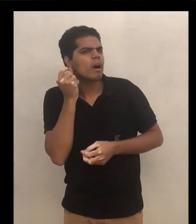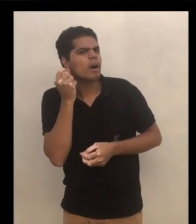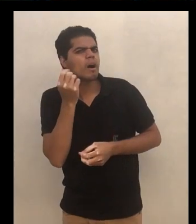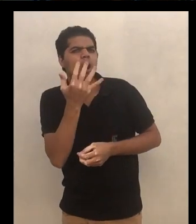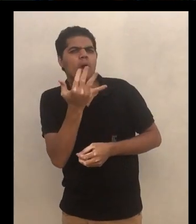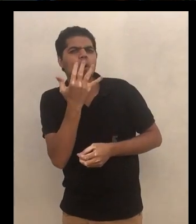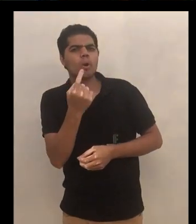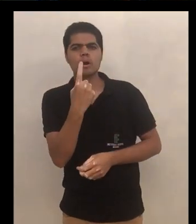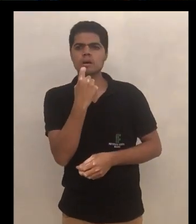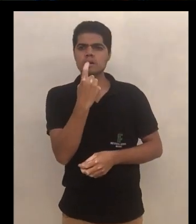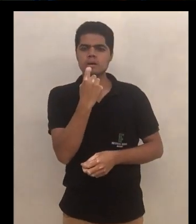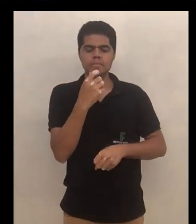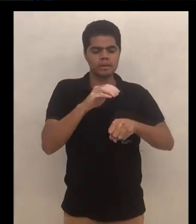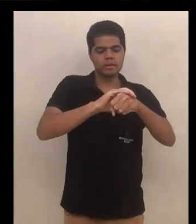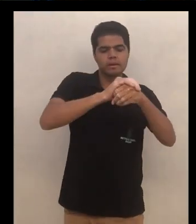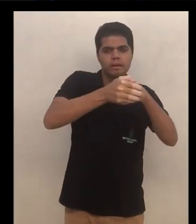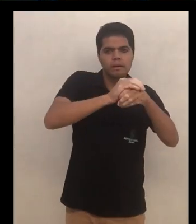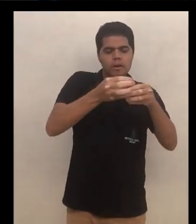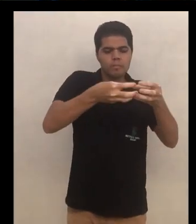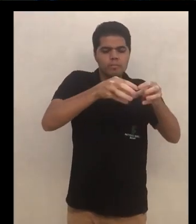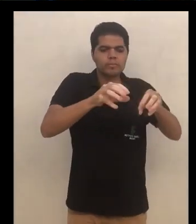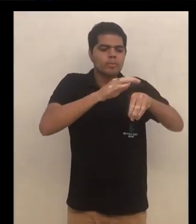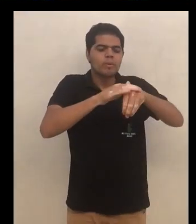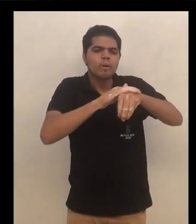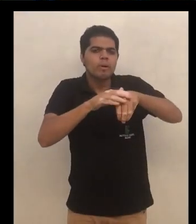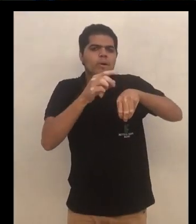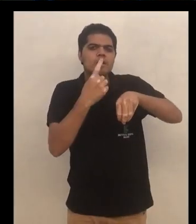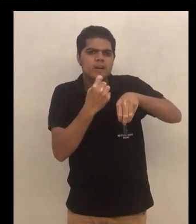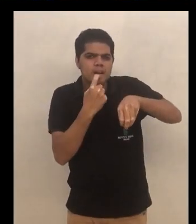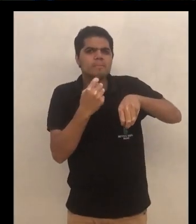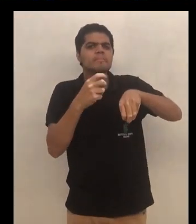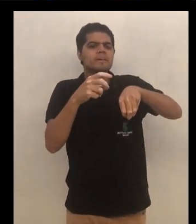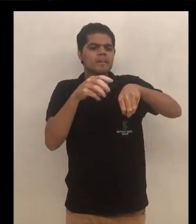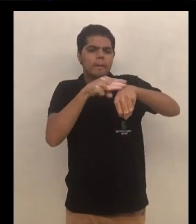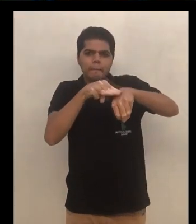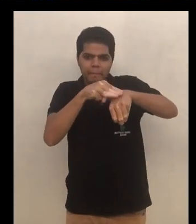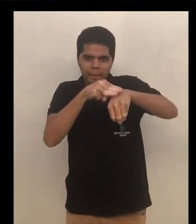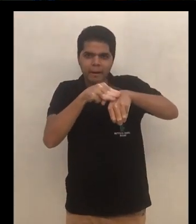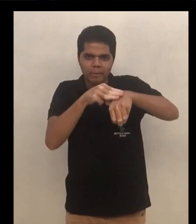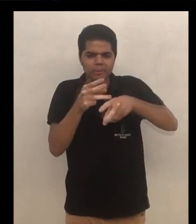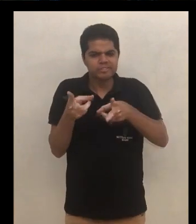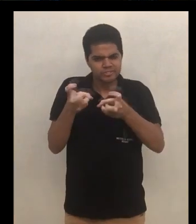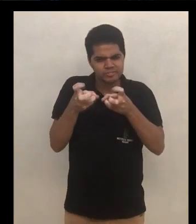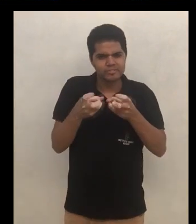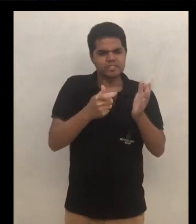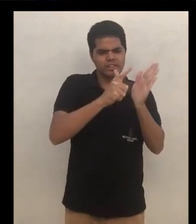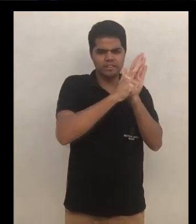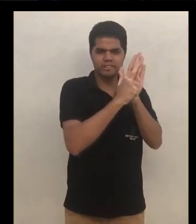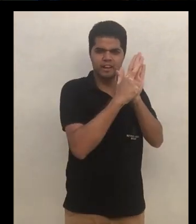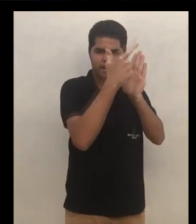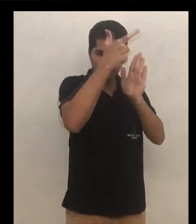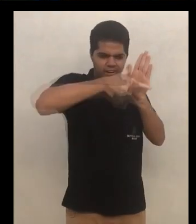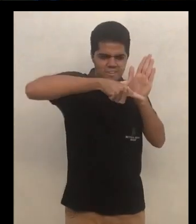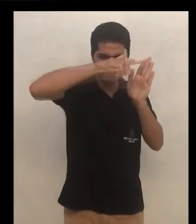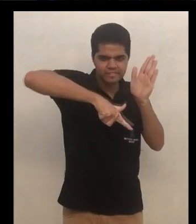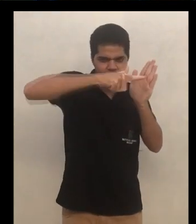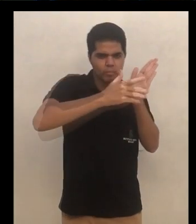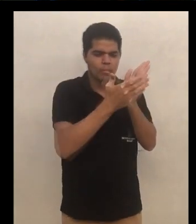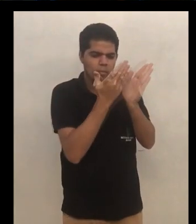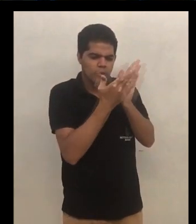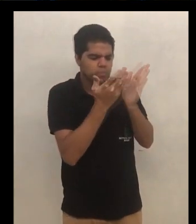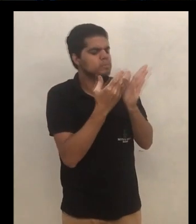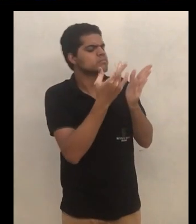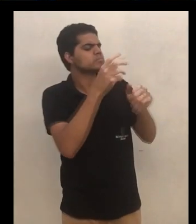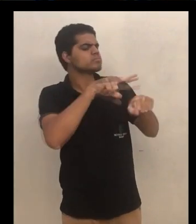percebe o brinco vermelho, ovos de casca marrom, que a gente chega a ver na literatura casca vermelha, devido à questão do